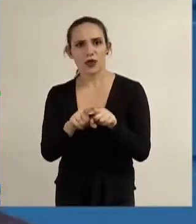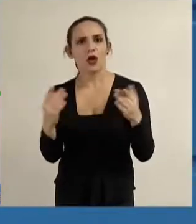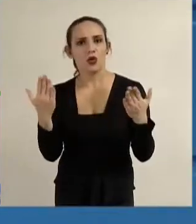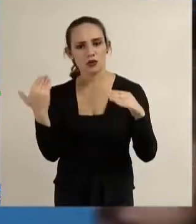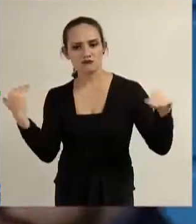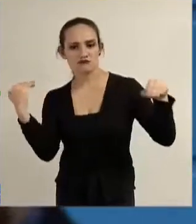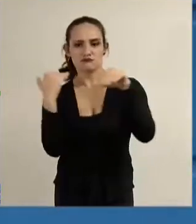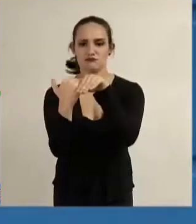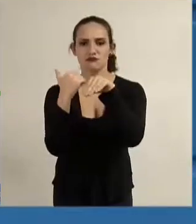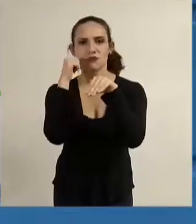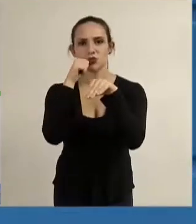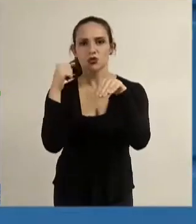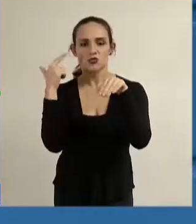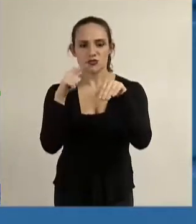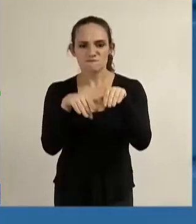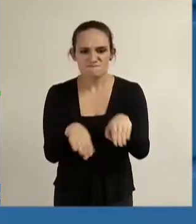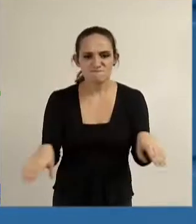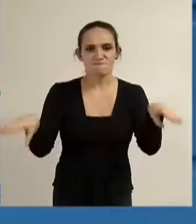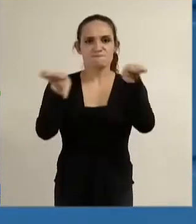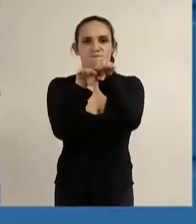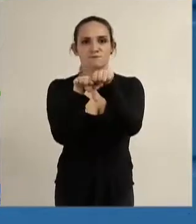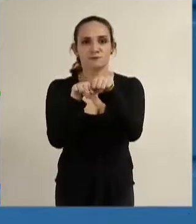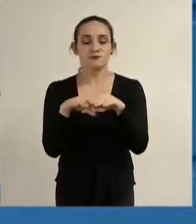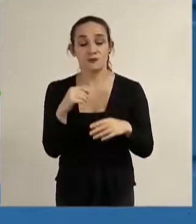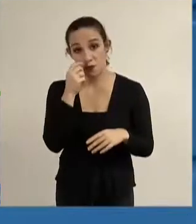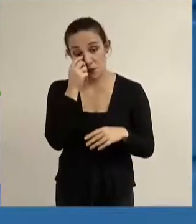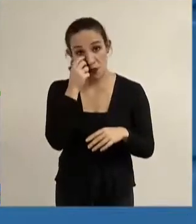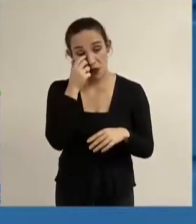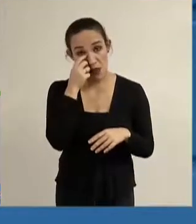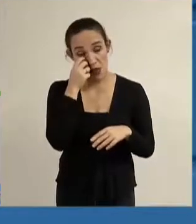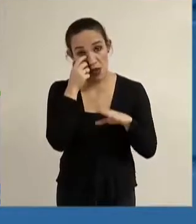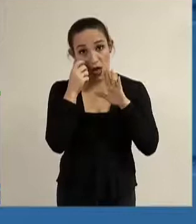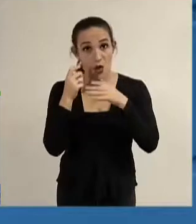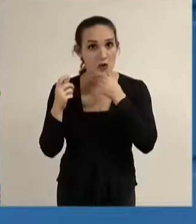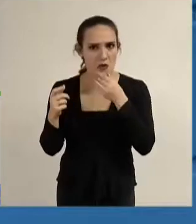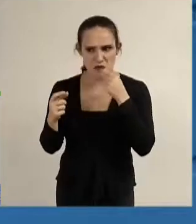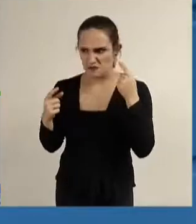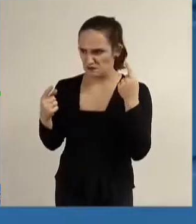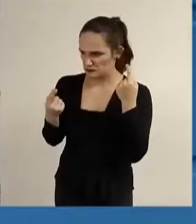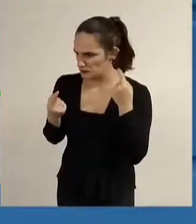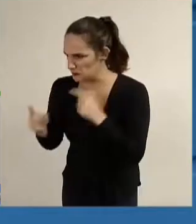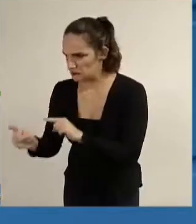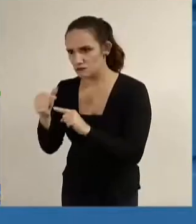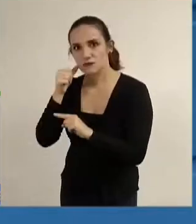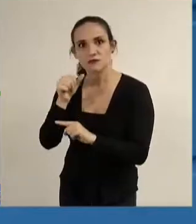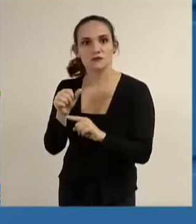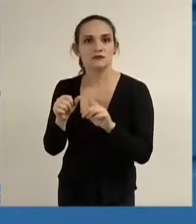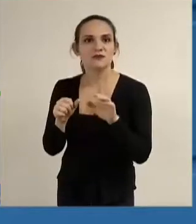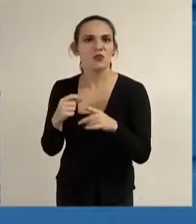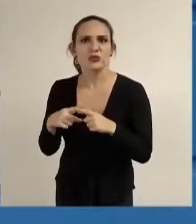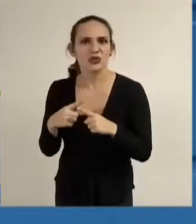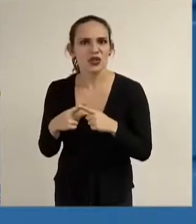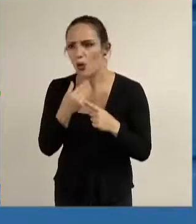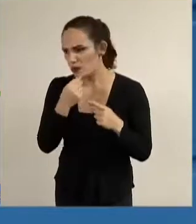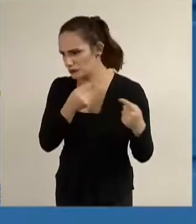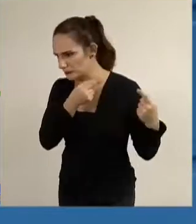e esses homens que agem dessa forma contra a mulher, eles na verdade não